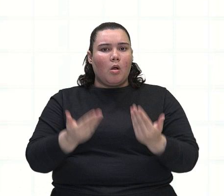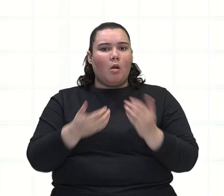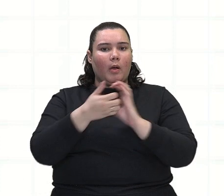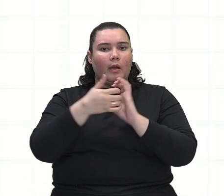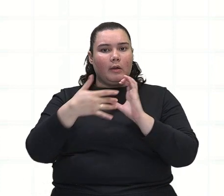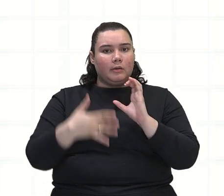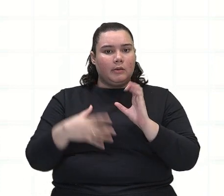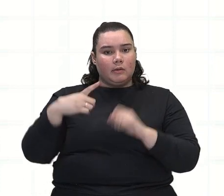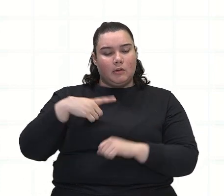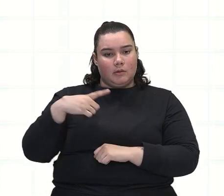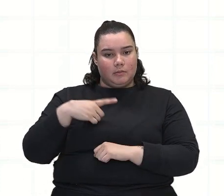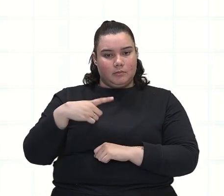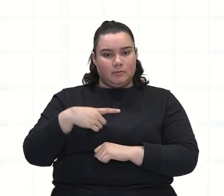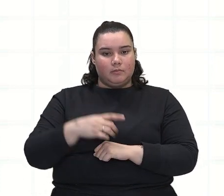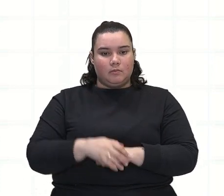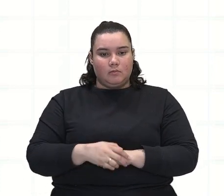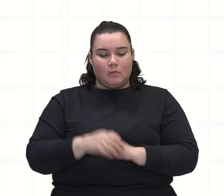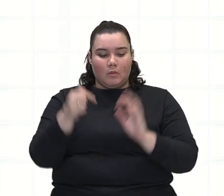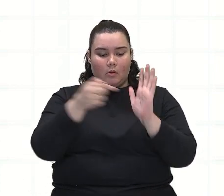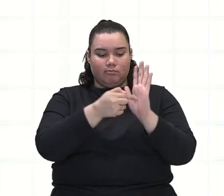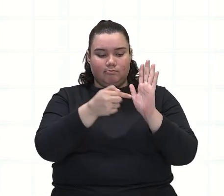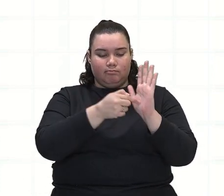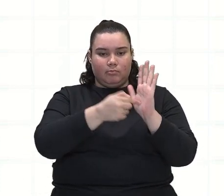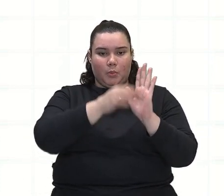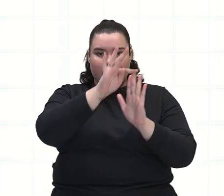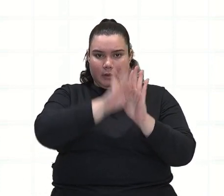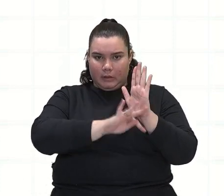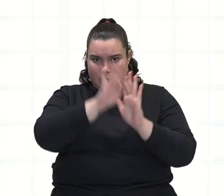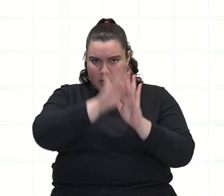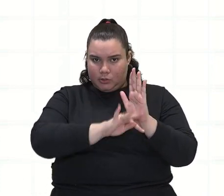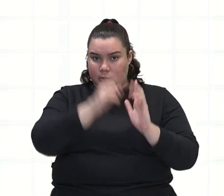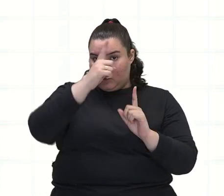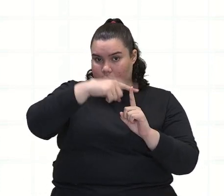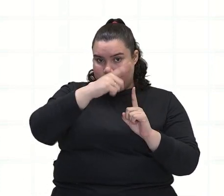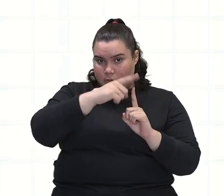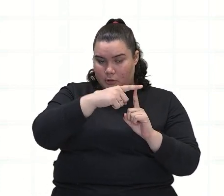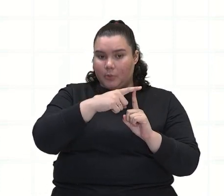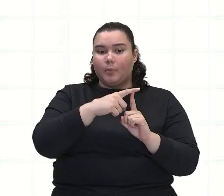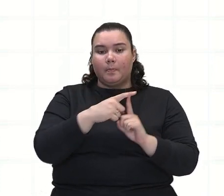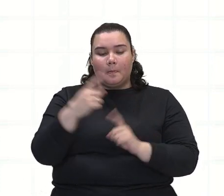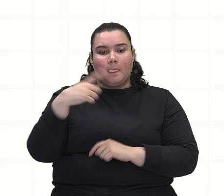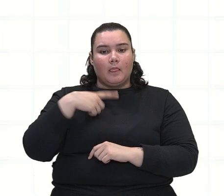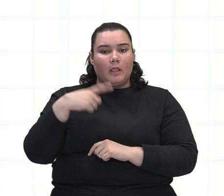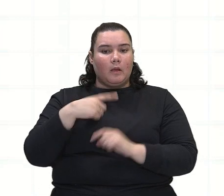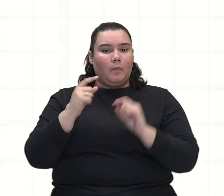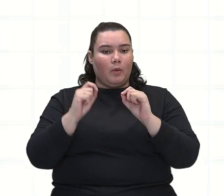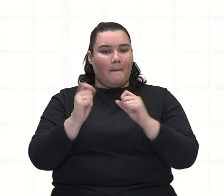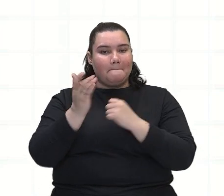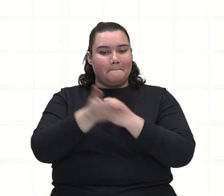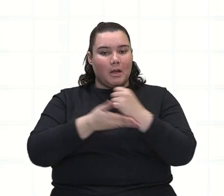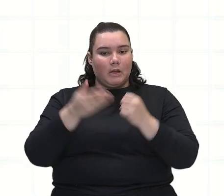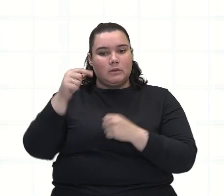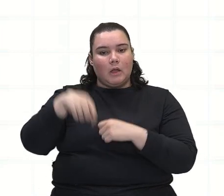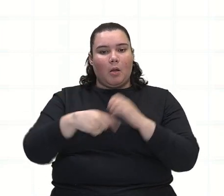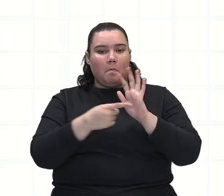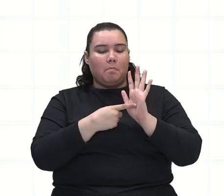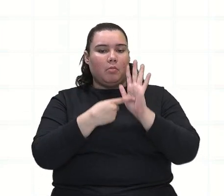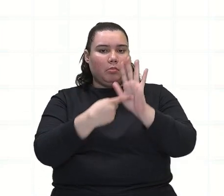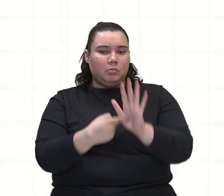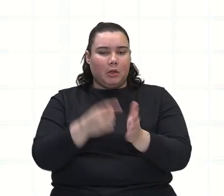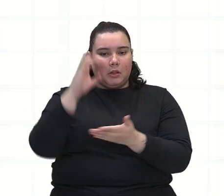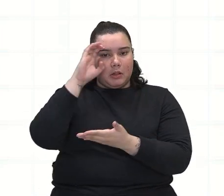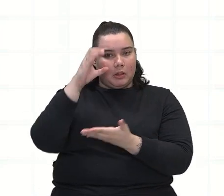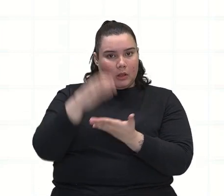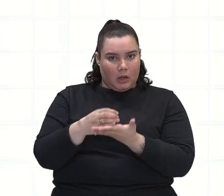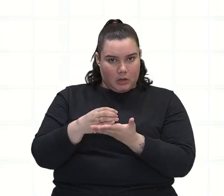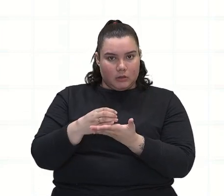aqui, né? Esse texto, essa dissertação, essa tipologia, vai se fundamentar na apresentação de uma tese,